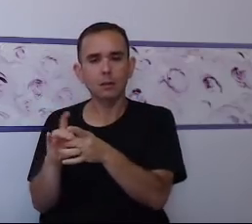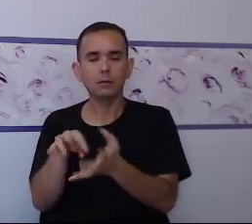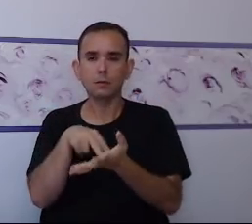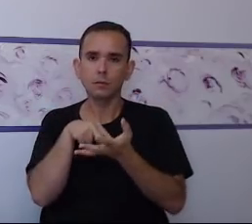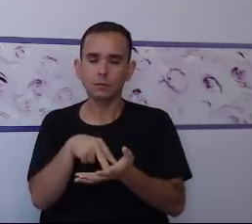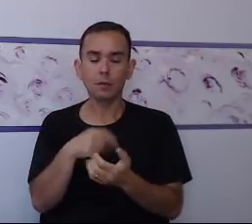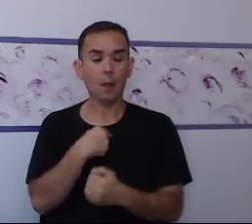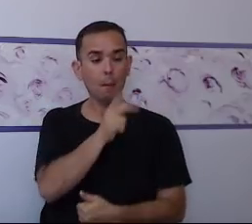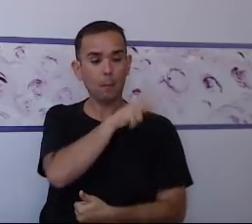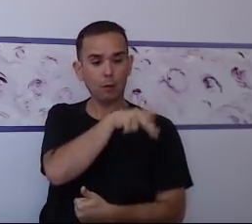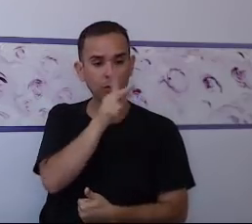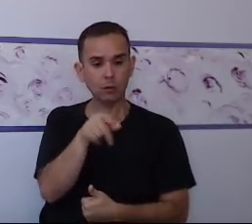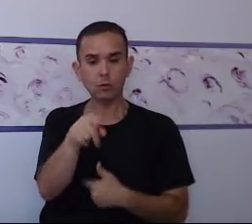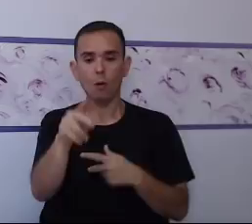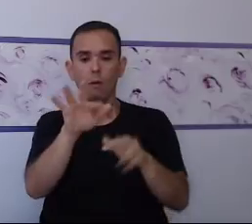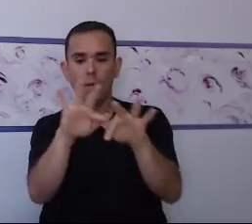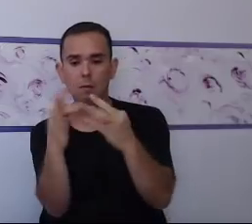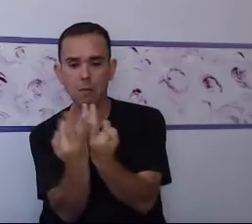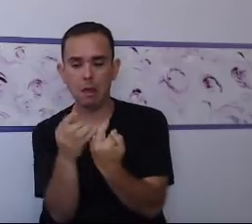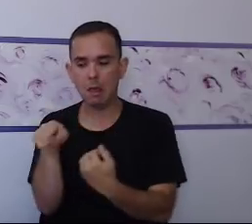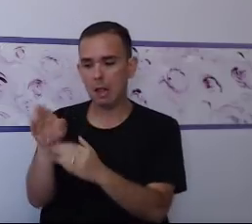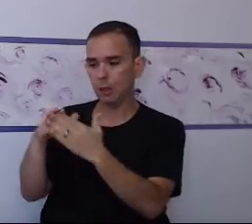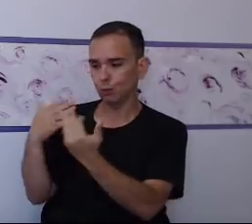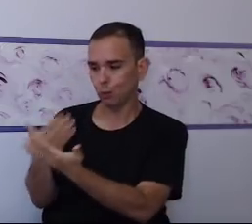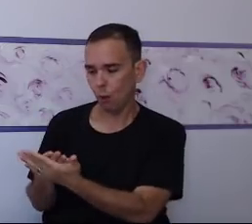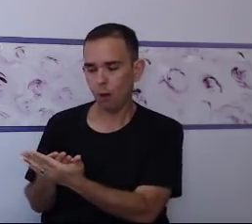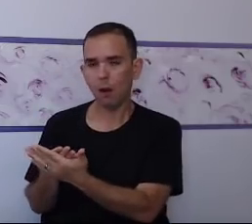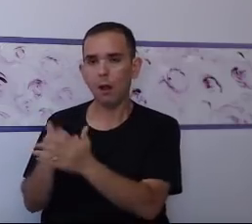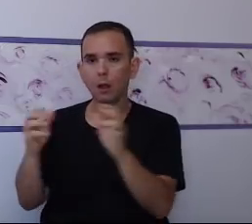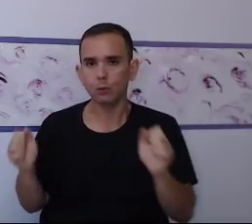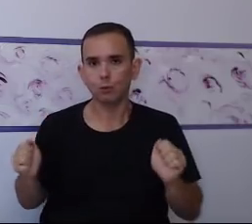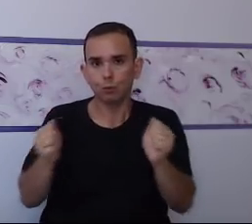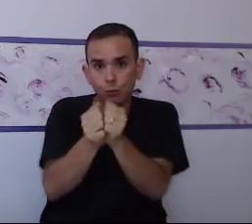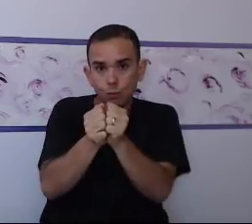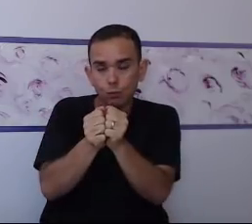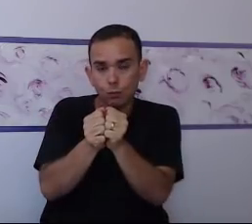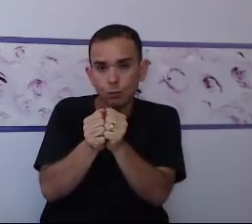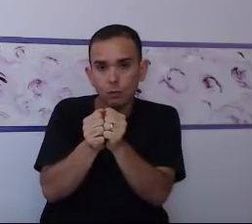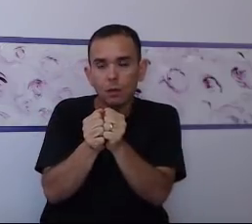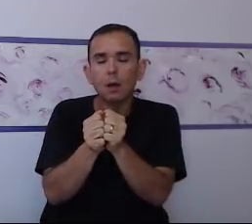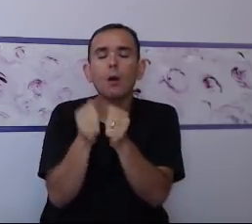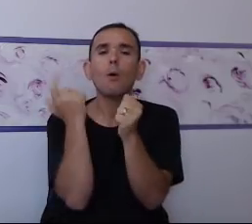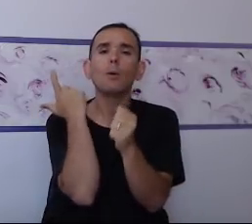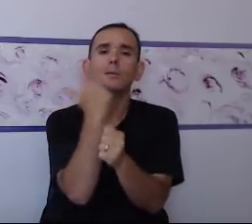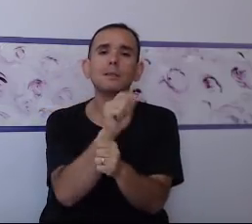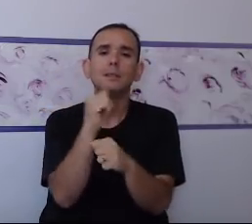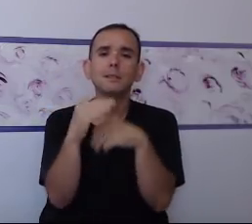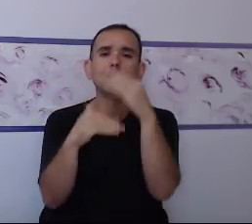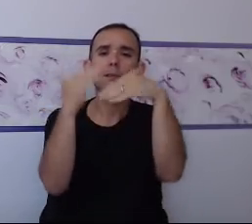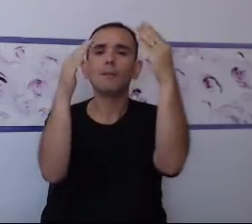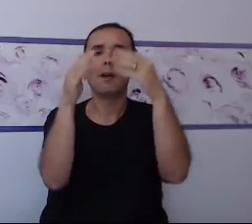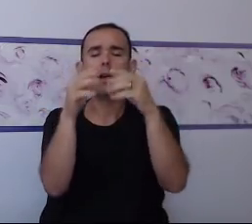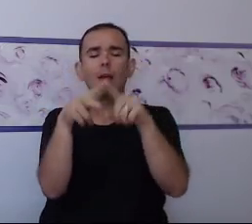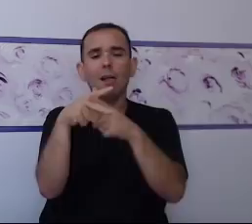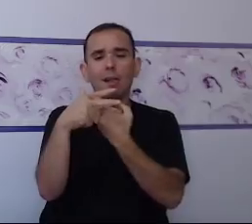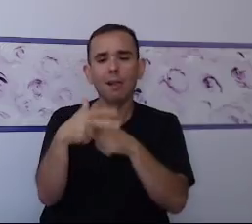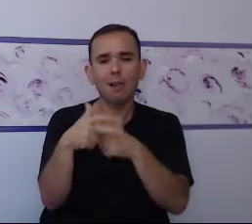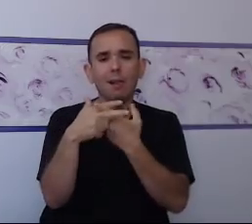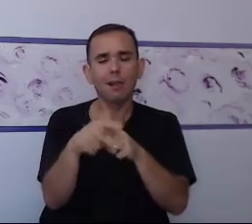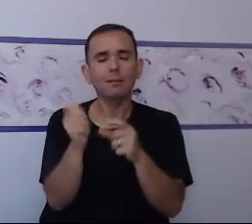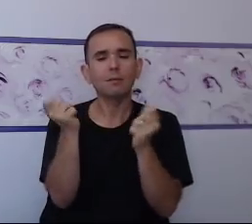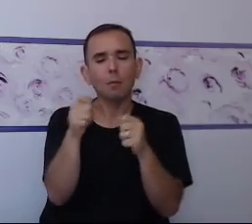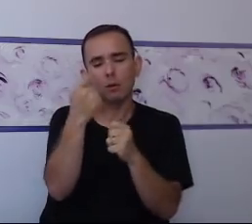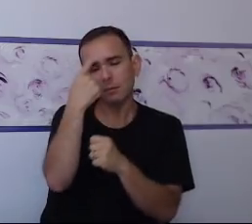consolidados. Professor, família, escola, para que juntos a gente consiga desenvolver mecanismos e